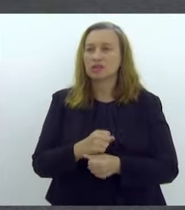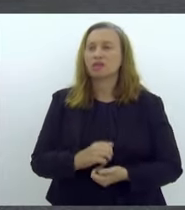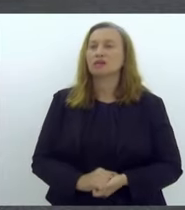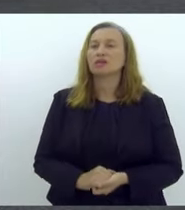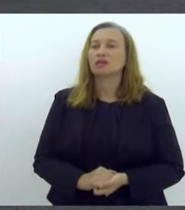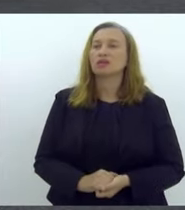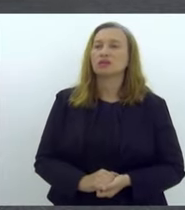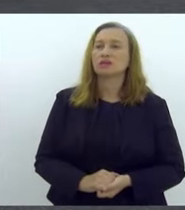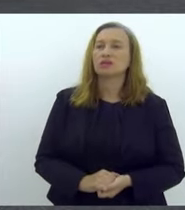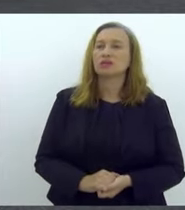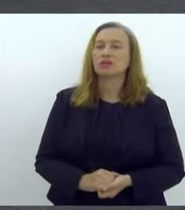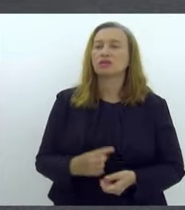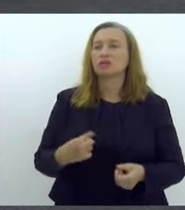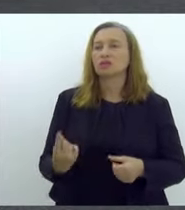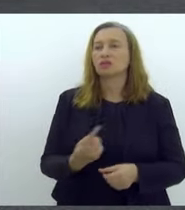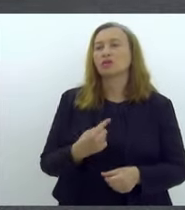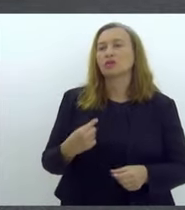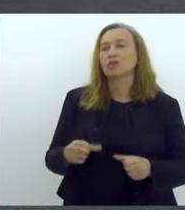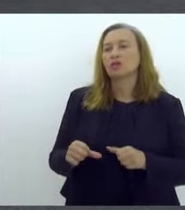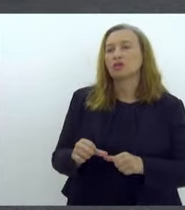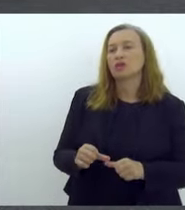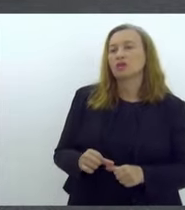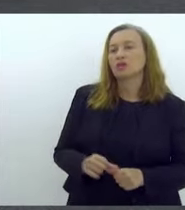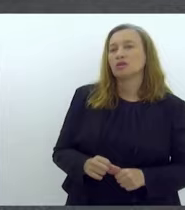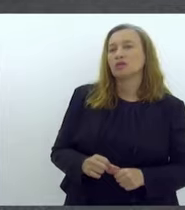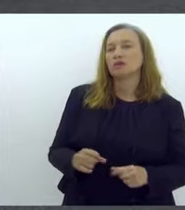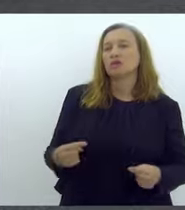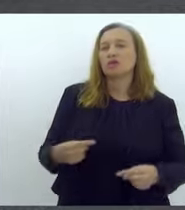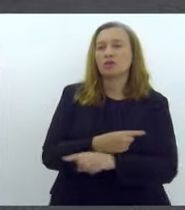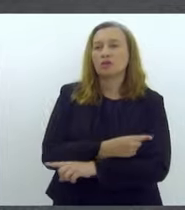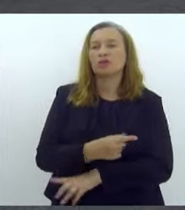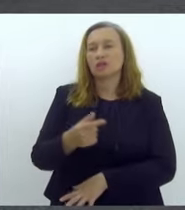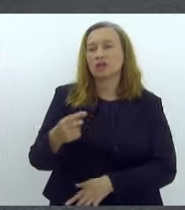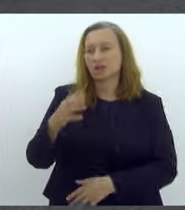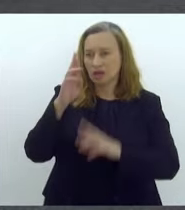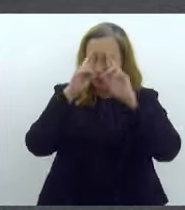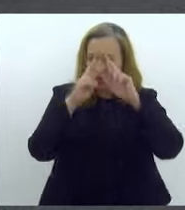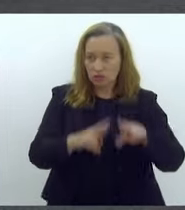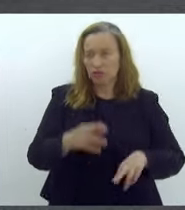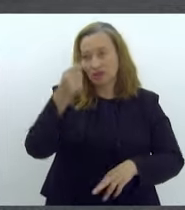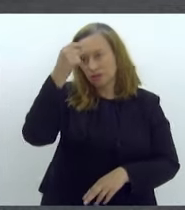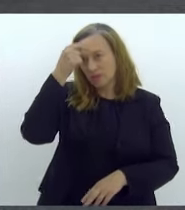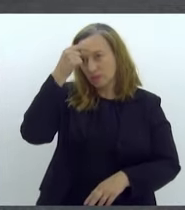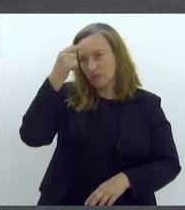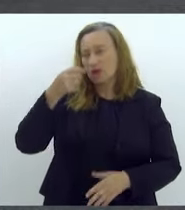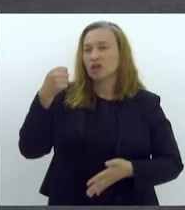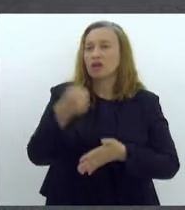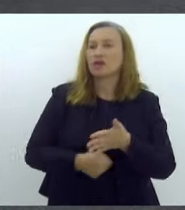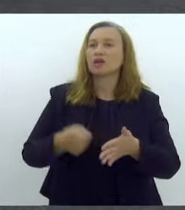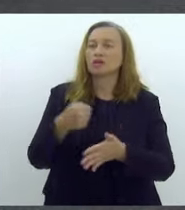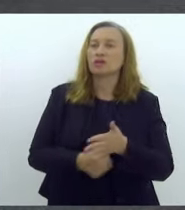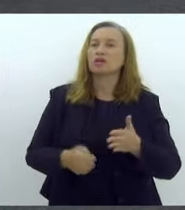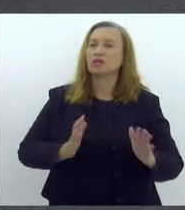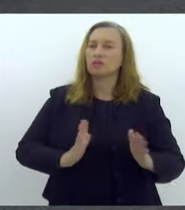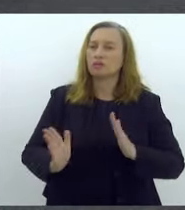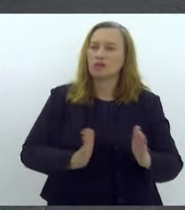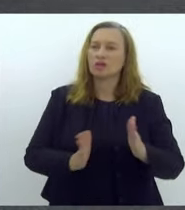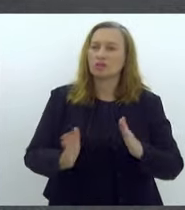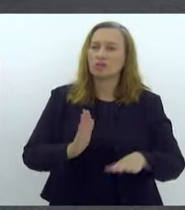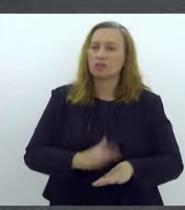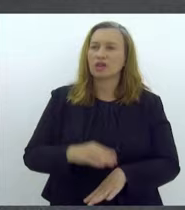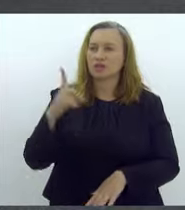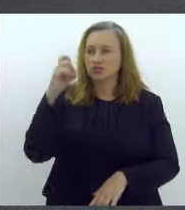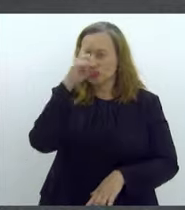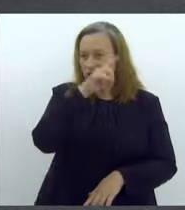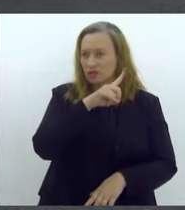fomos veementemente contrários em respeito à memória daquelas e daqueles que lutaram no período mais nefasto